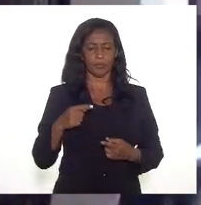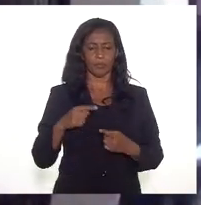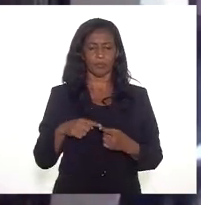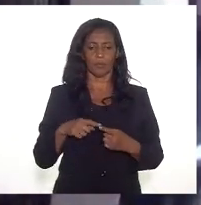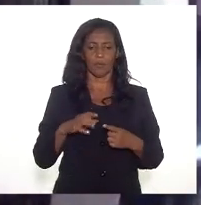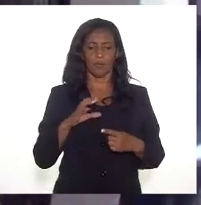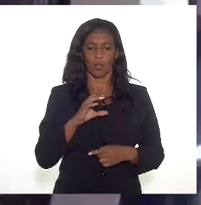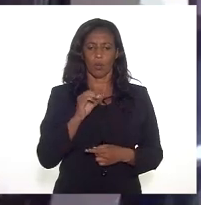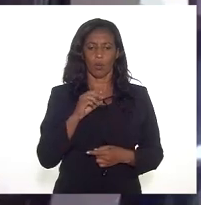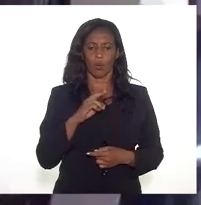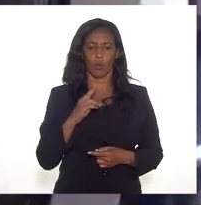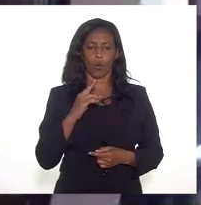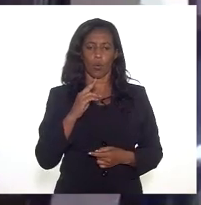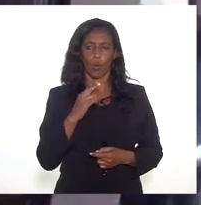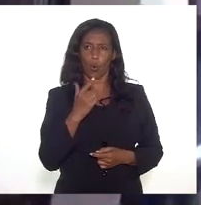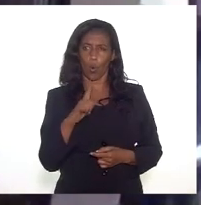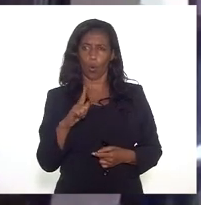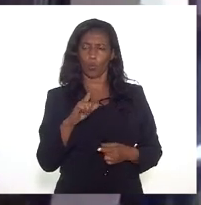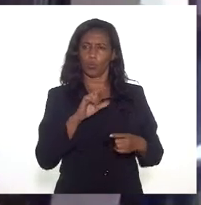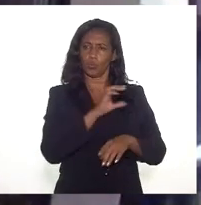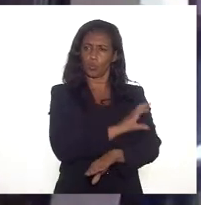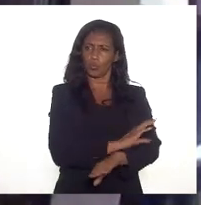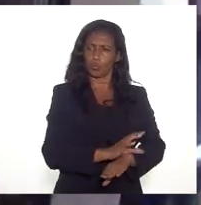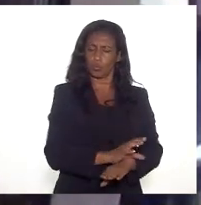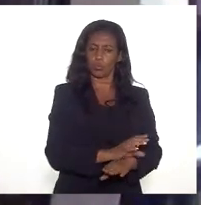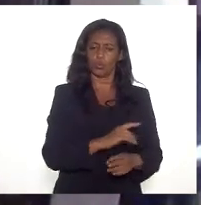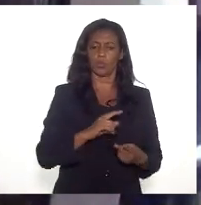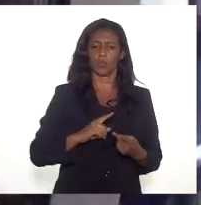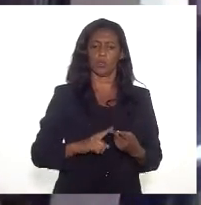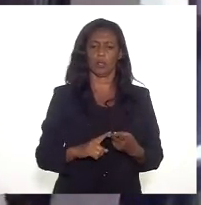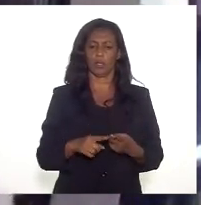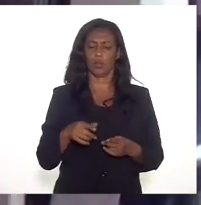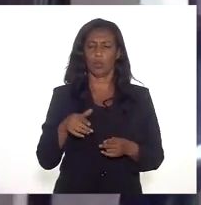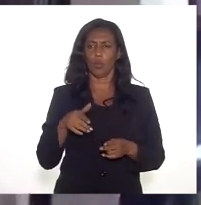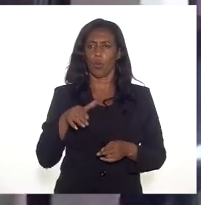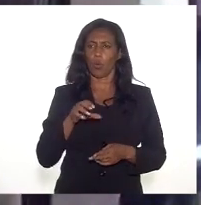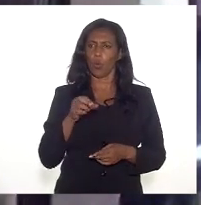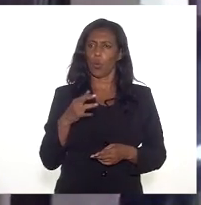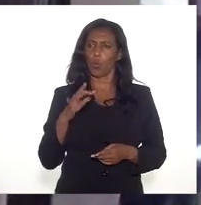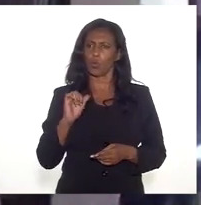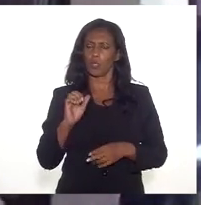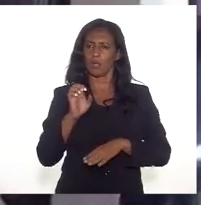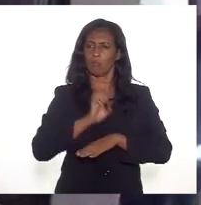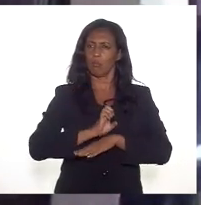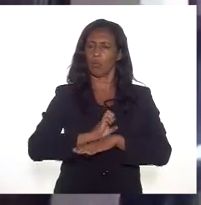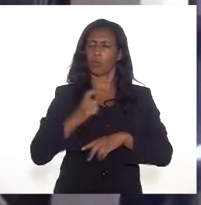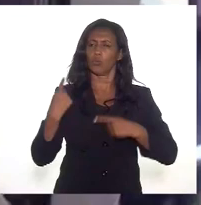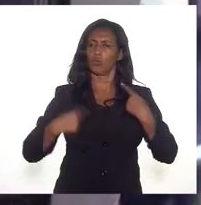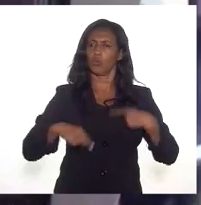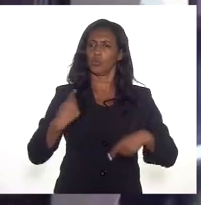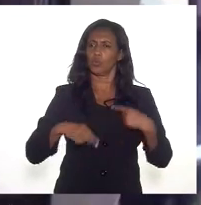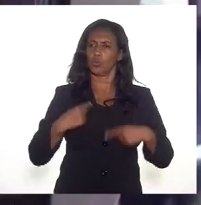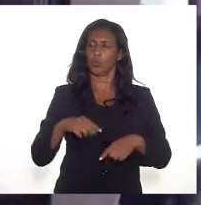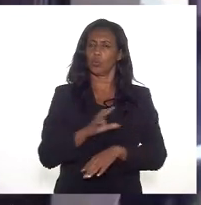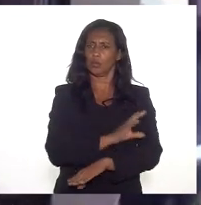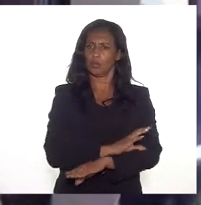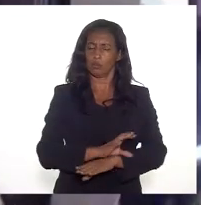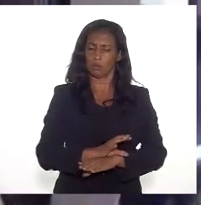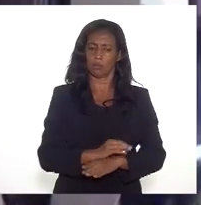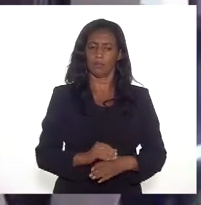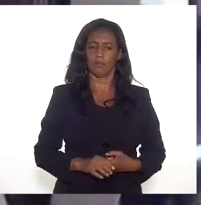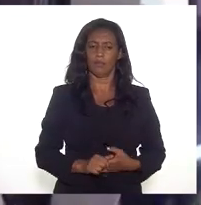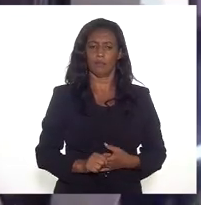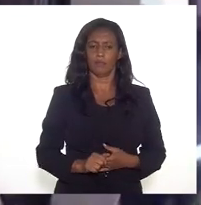Fórum dos Pontos de Cultura, era o Conselho Estadual de Políticas da Cultura,